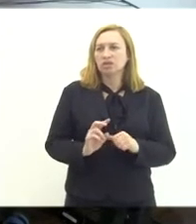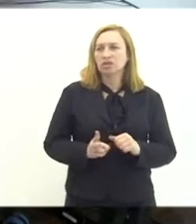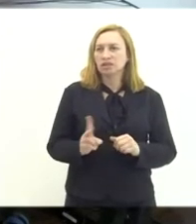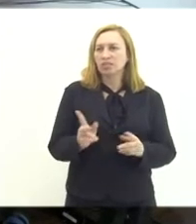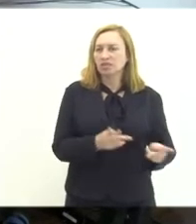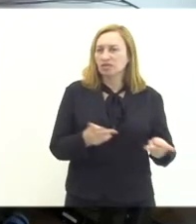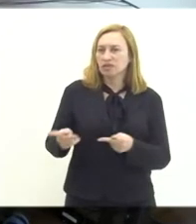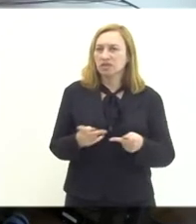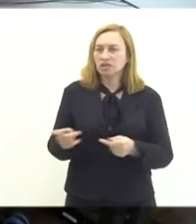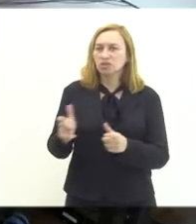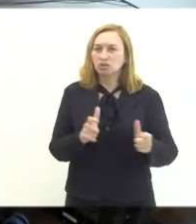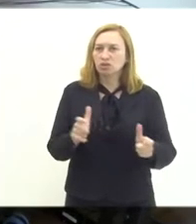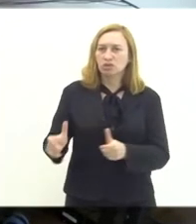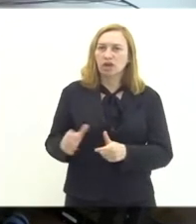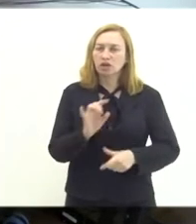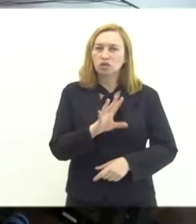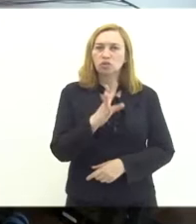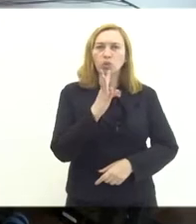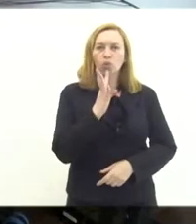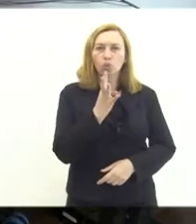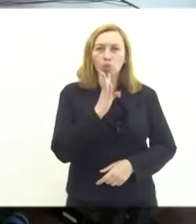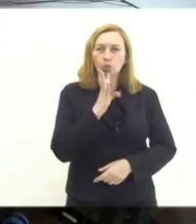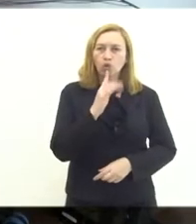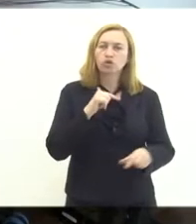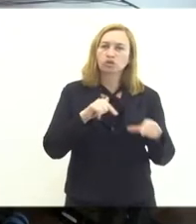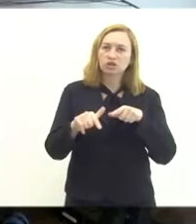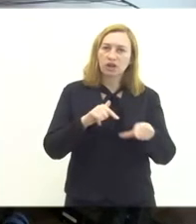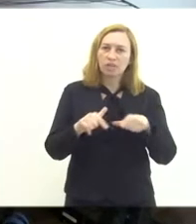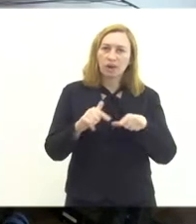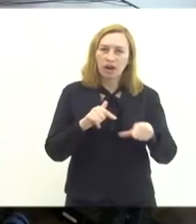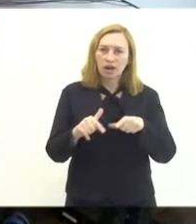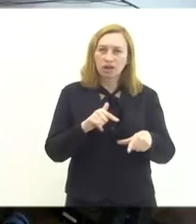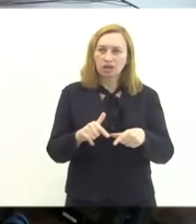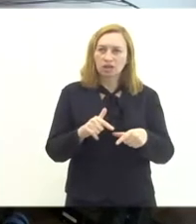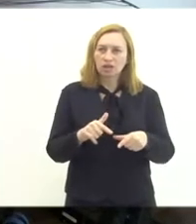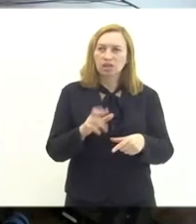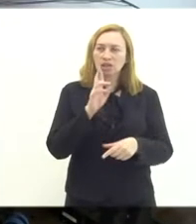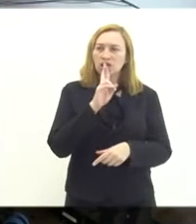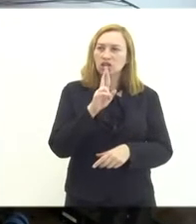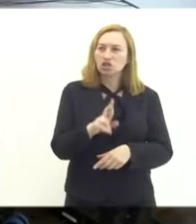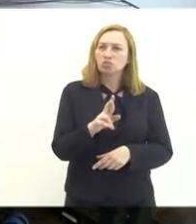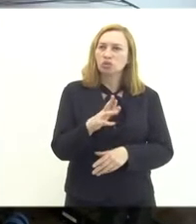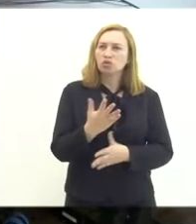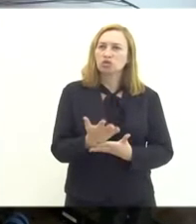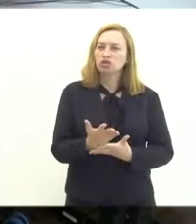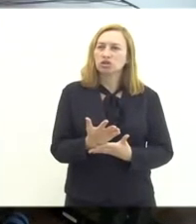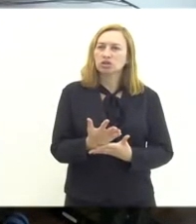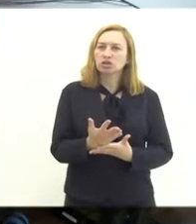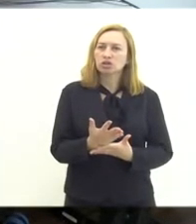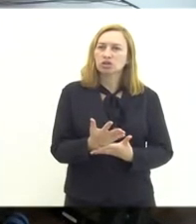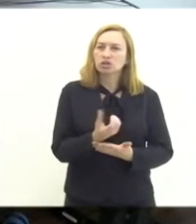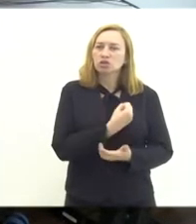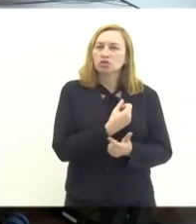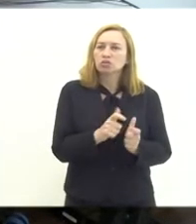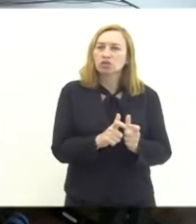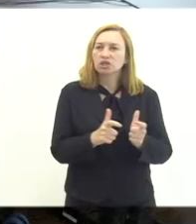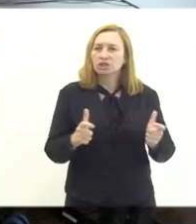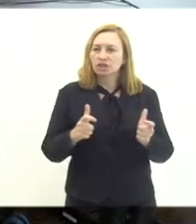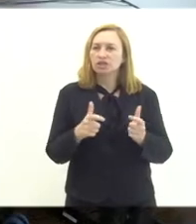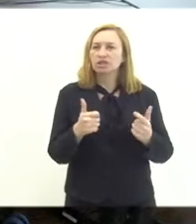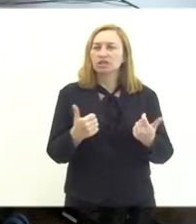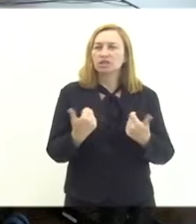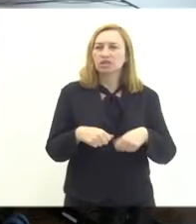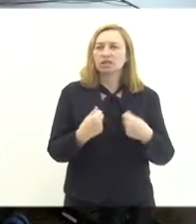Então eu só conheço um trabalho que responde a demandas sociais